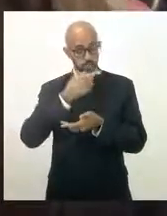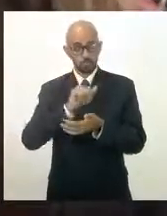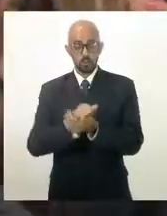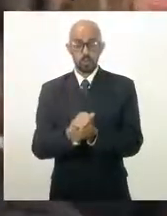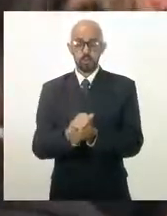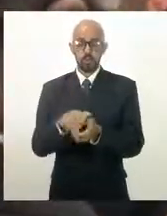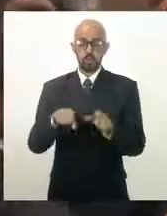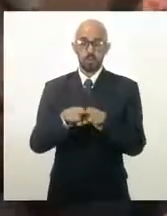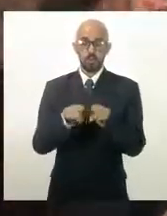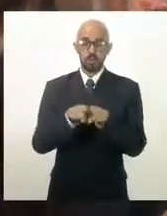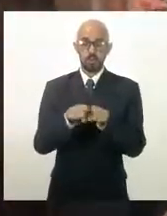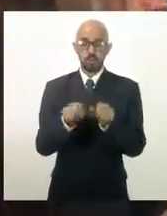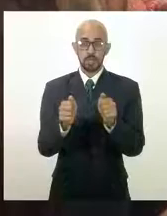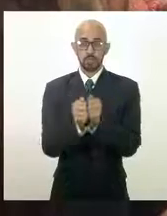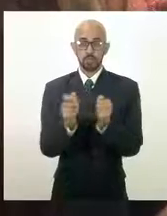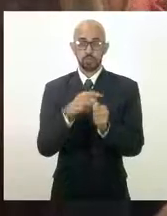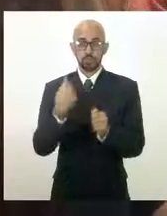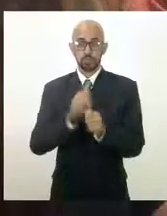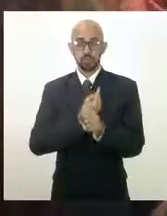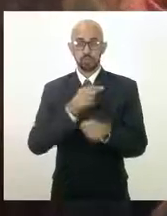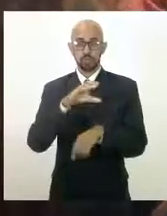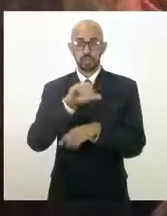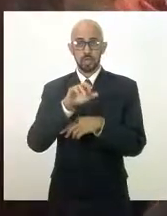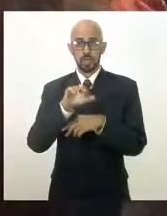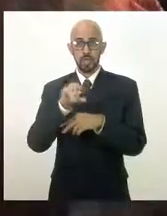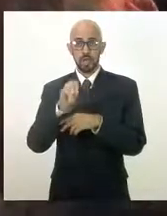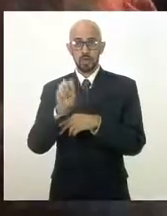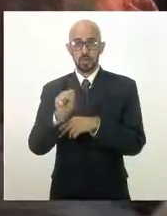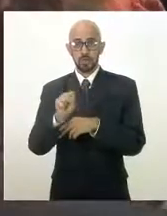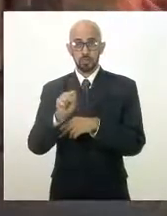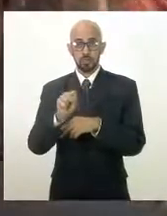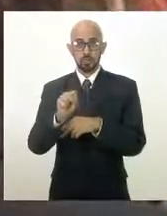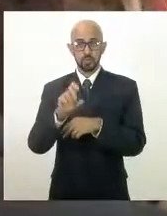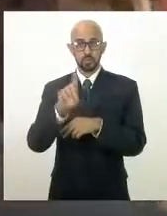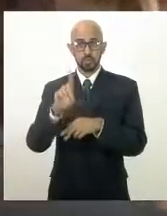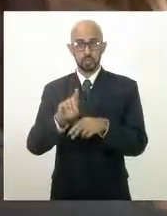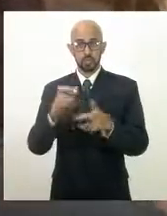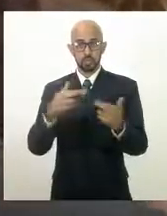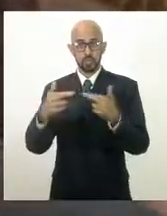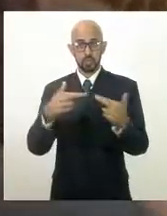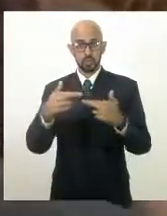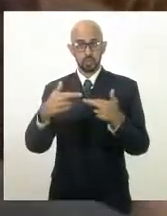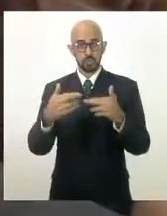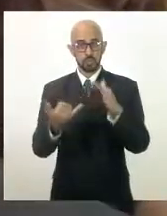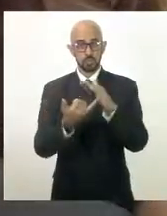Também está conosco Carlos Cinelli, diretor de Relações Institucionais do TCE.